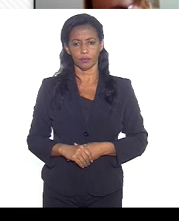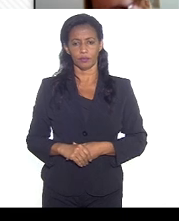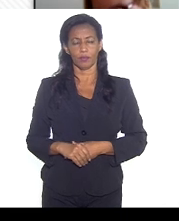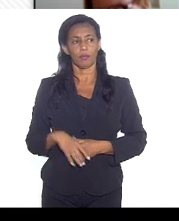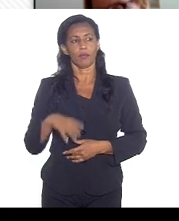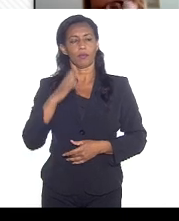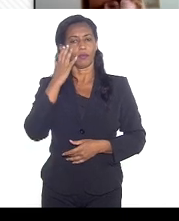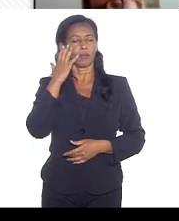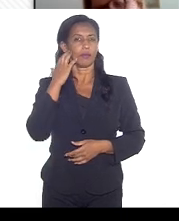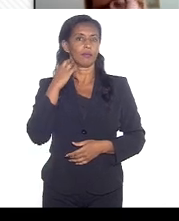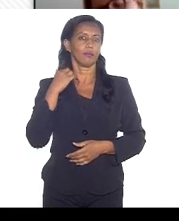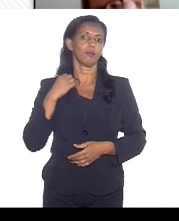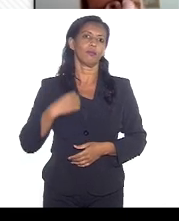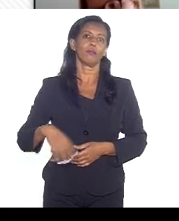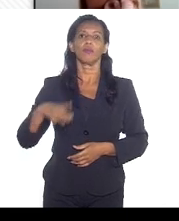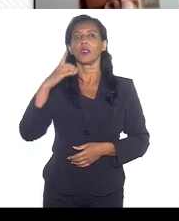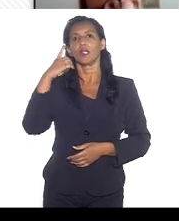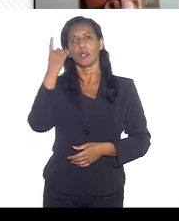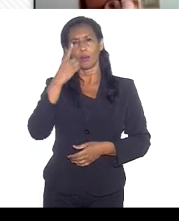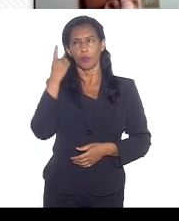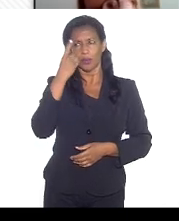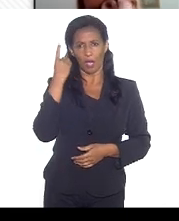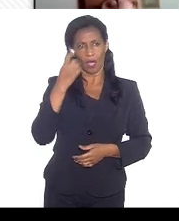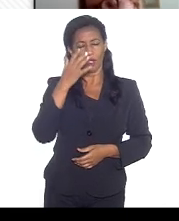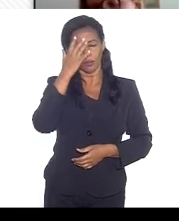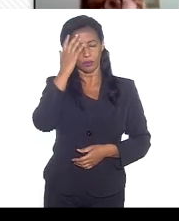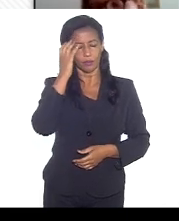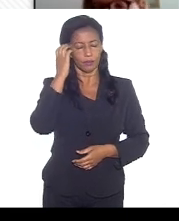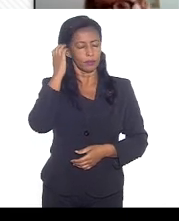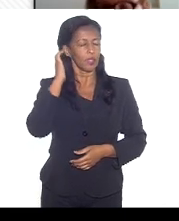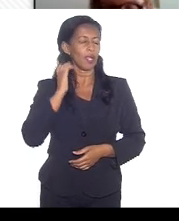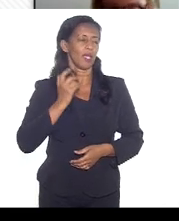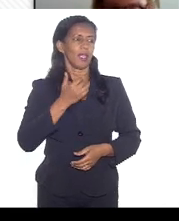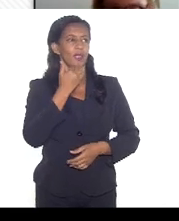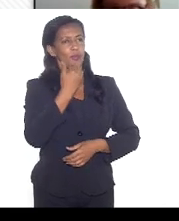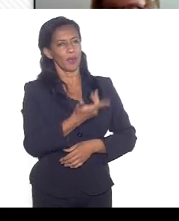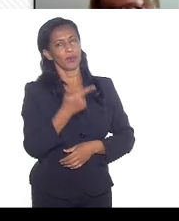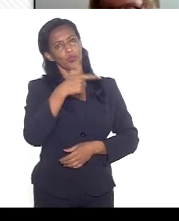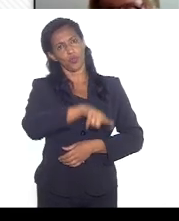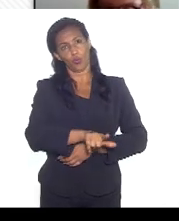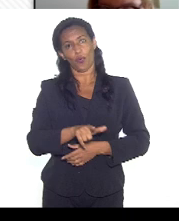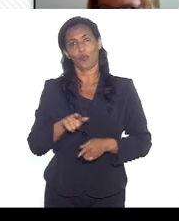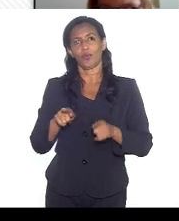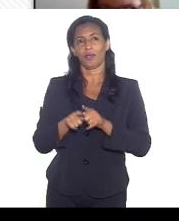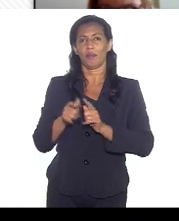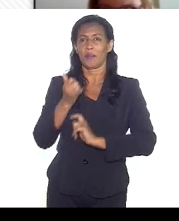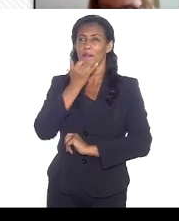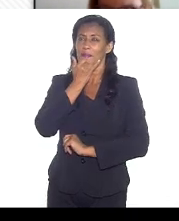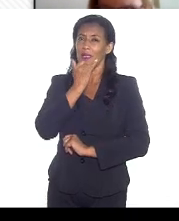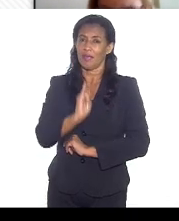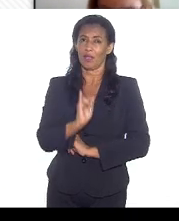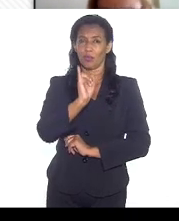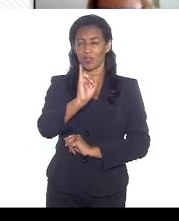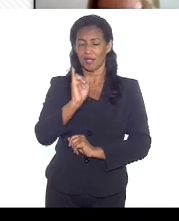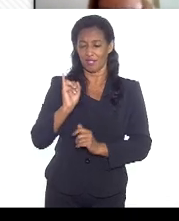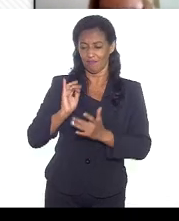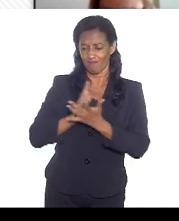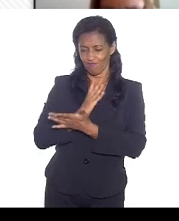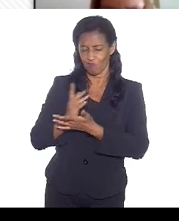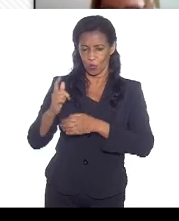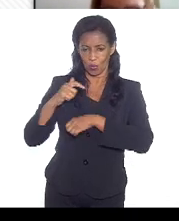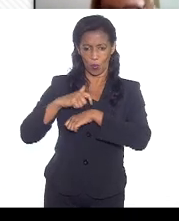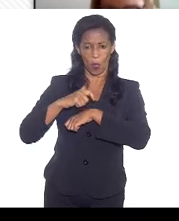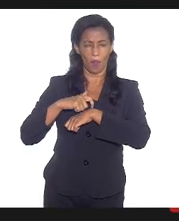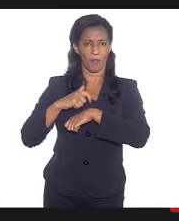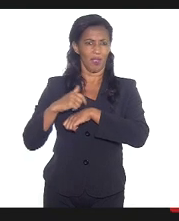Deputados, eu peço de novo, assim, carinho, licença e perdão se por algum momento a gente assim, está